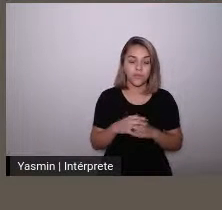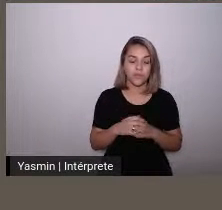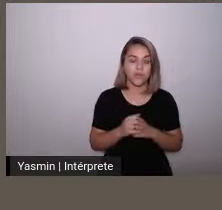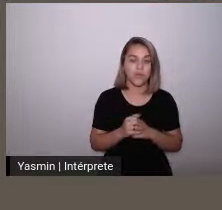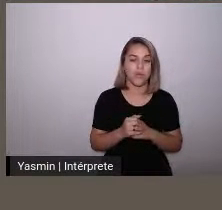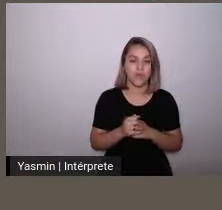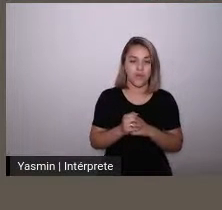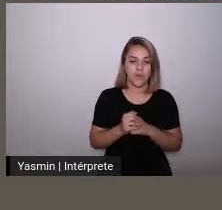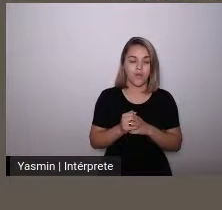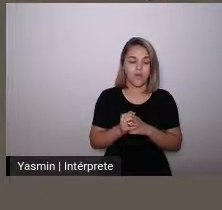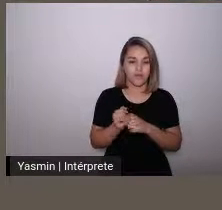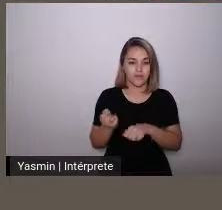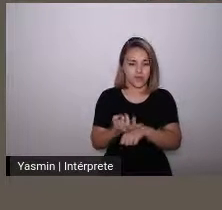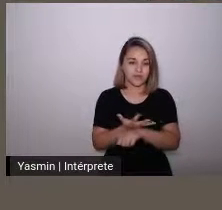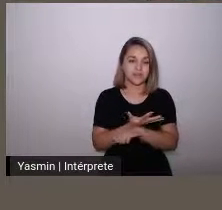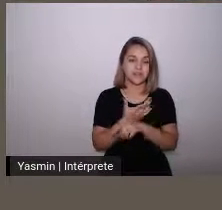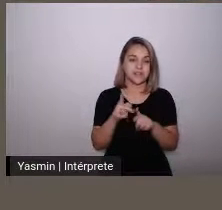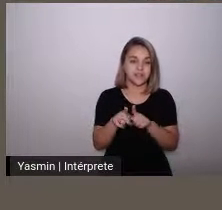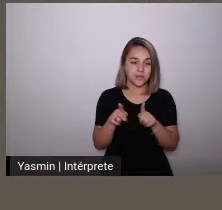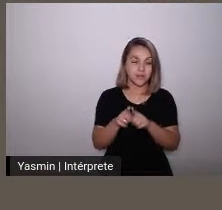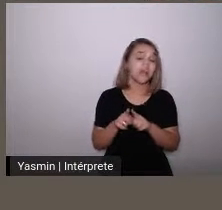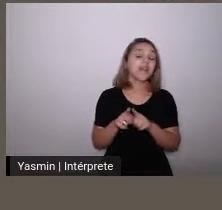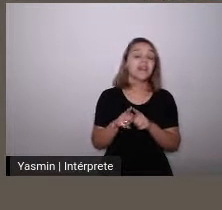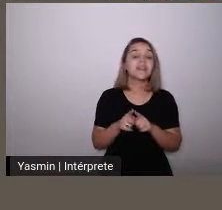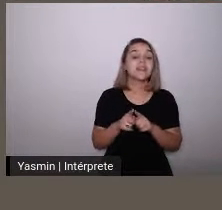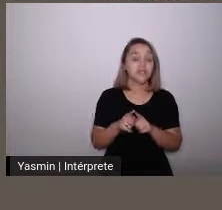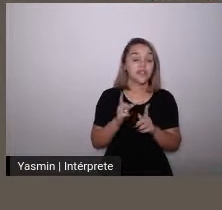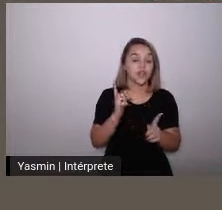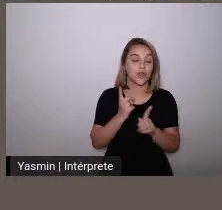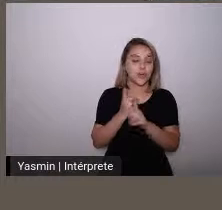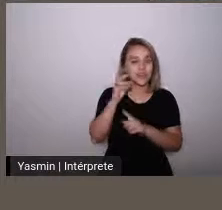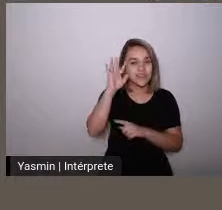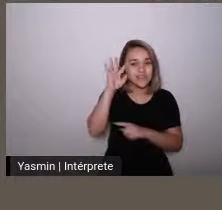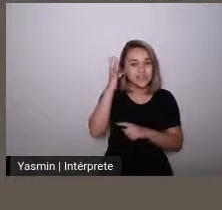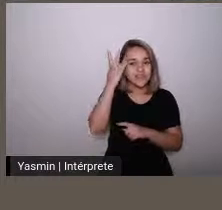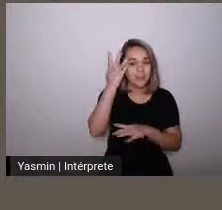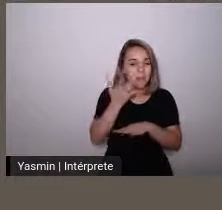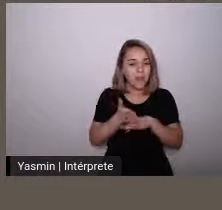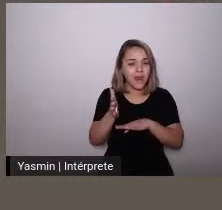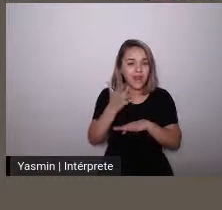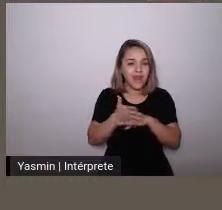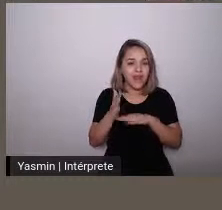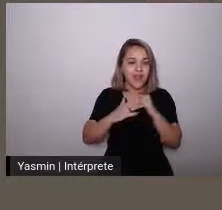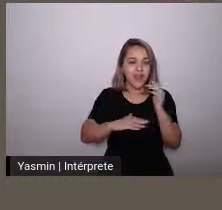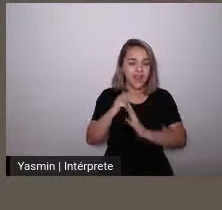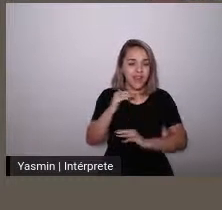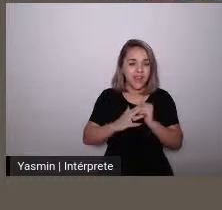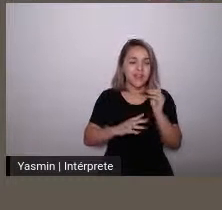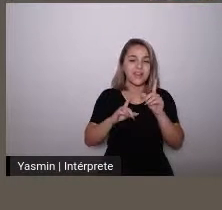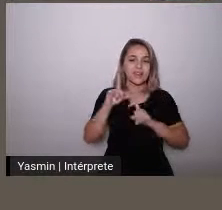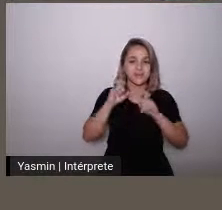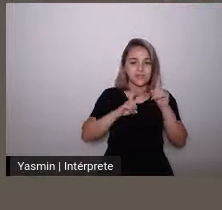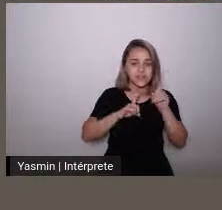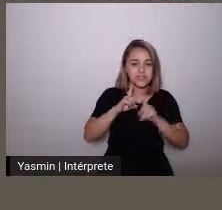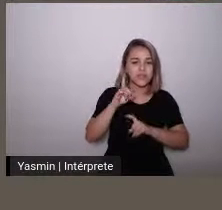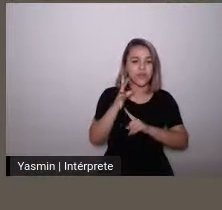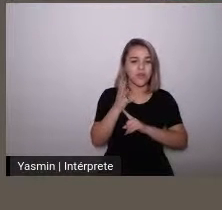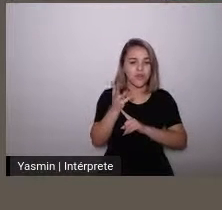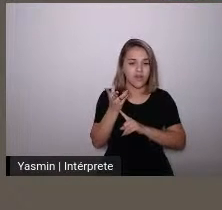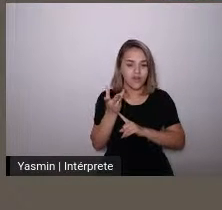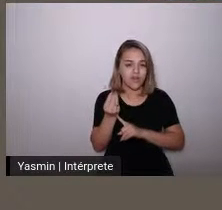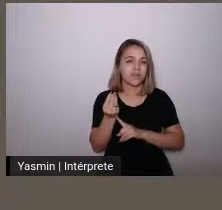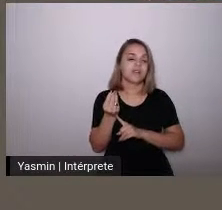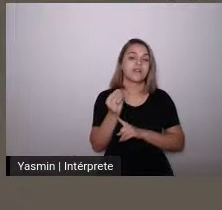encontra e encontra uma solução, enfim, prática, digamos assim, de expressão artística em cada um